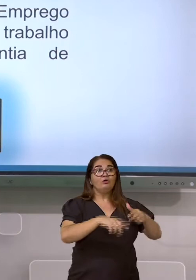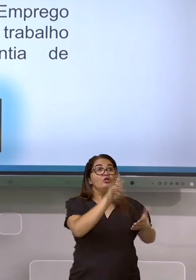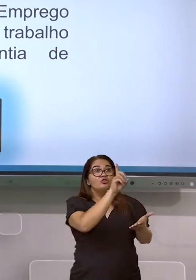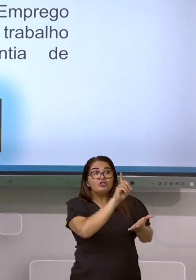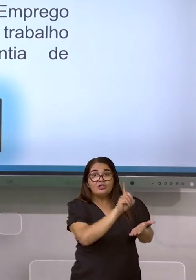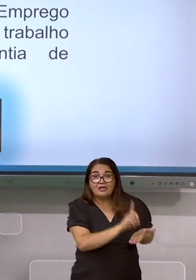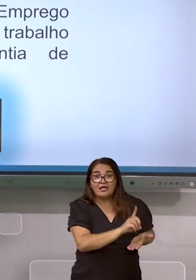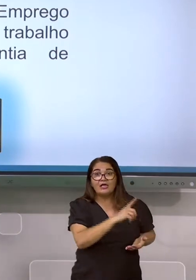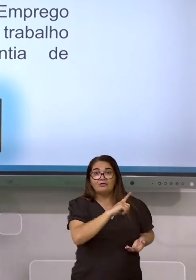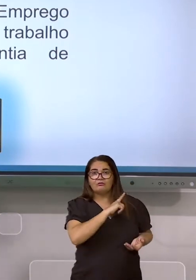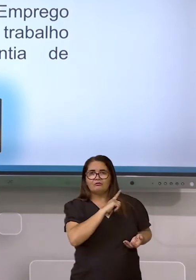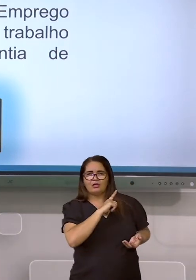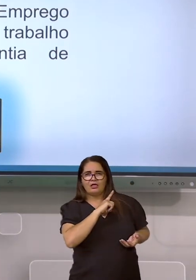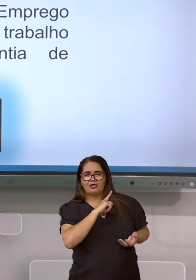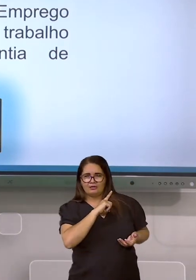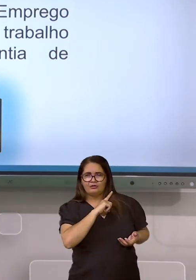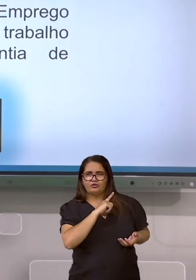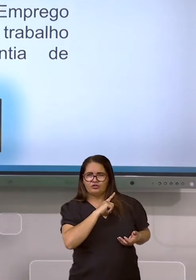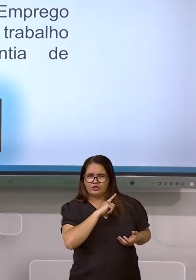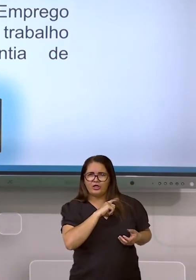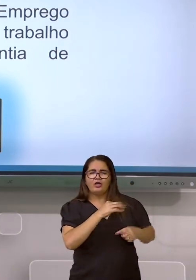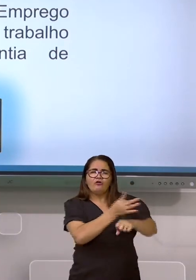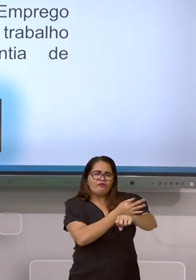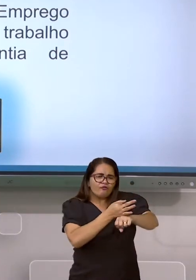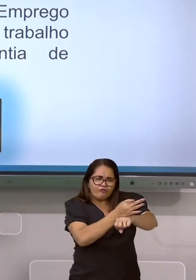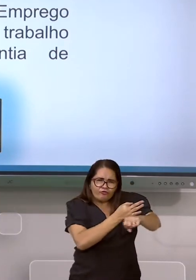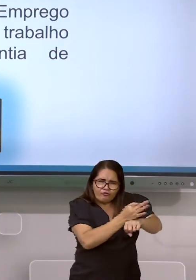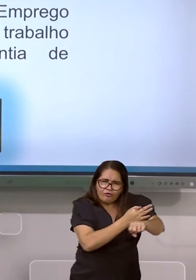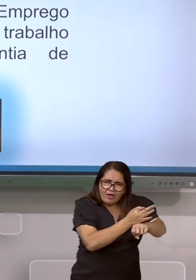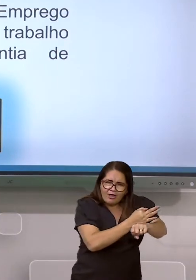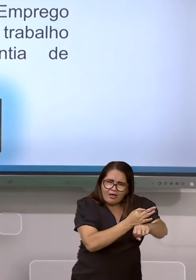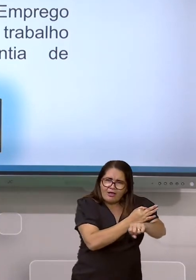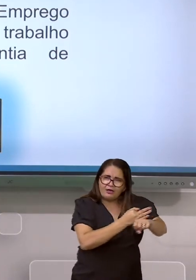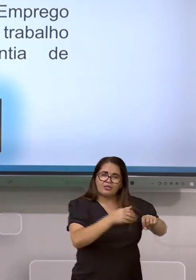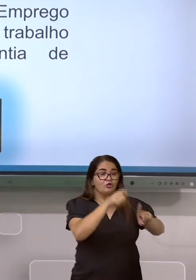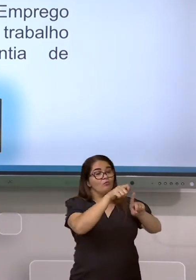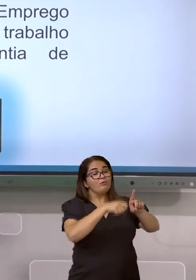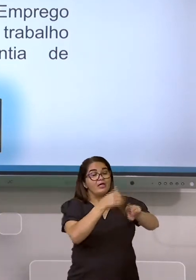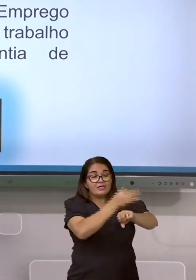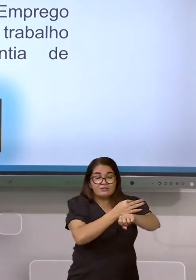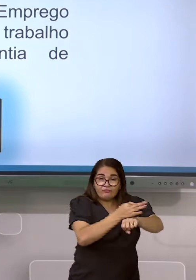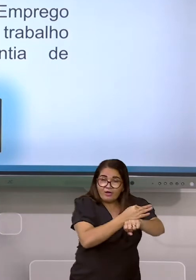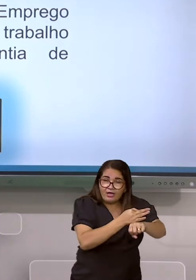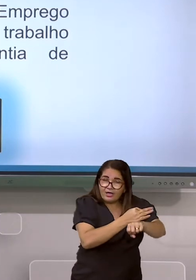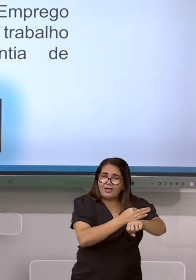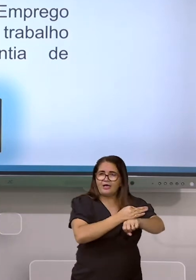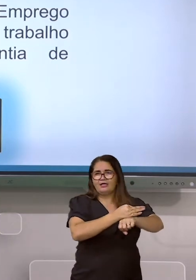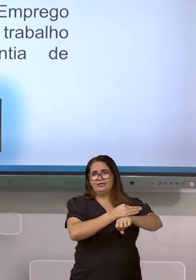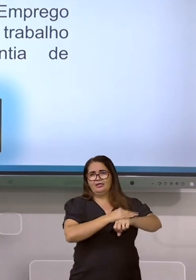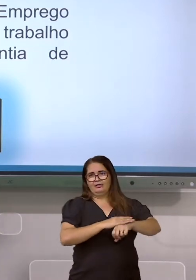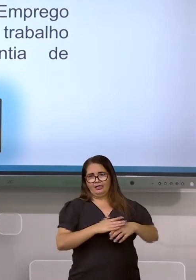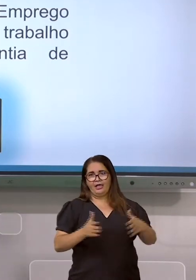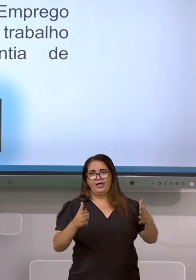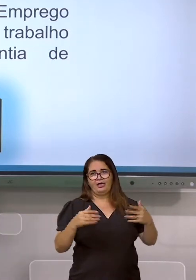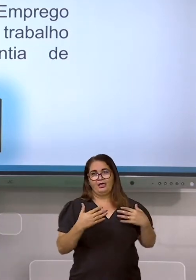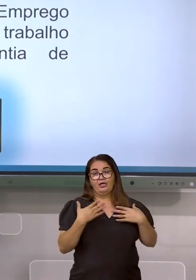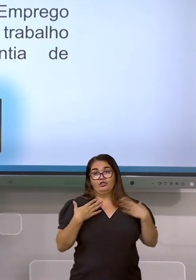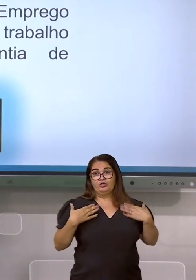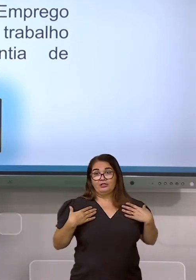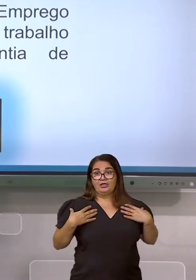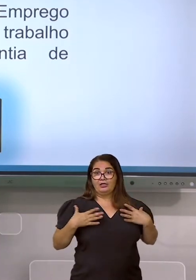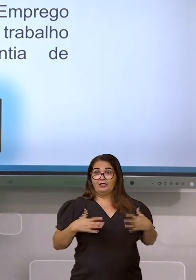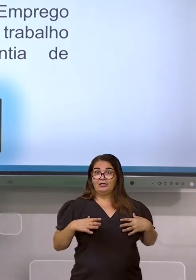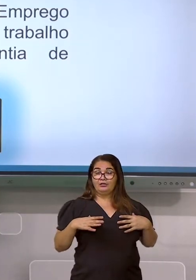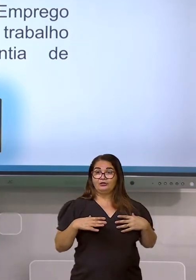é pago todo mês, é a pessoa que tem as suas garantias. Por isso que já fala, olha, emprego